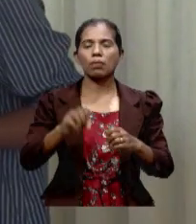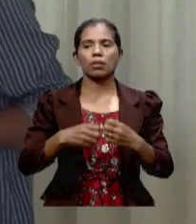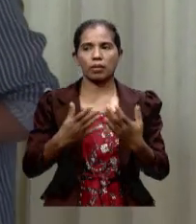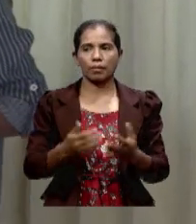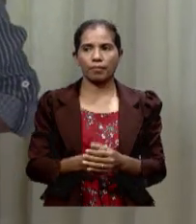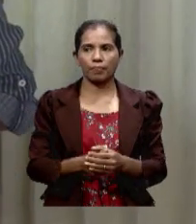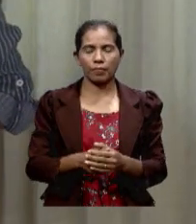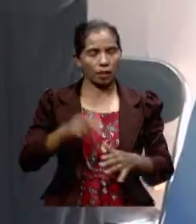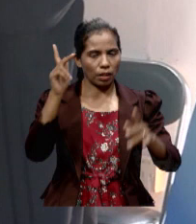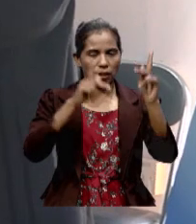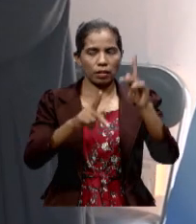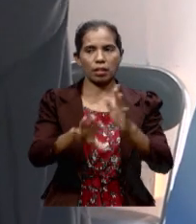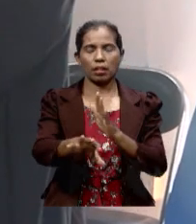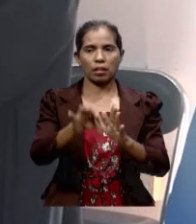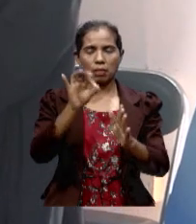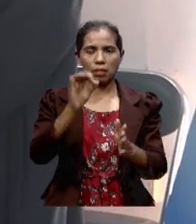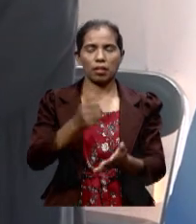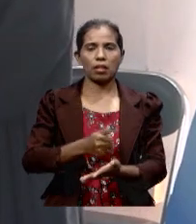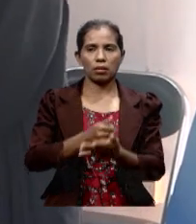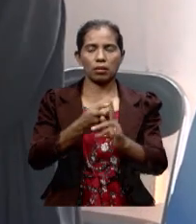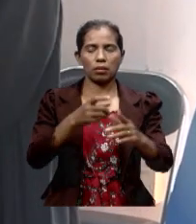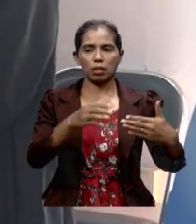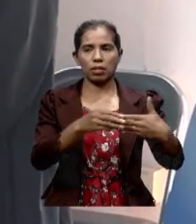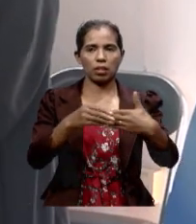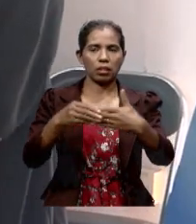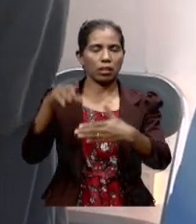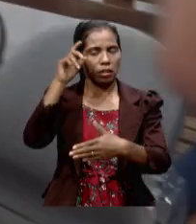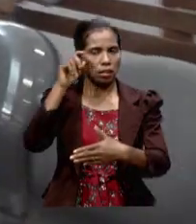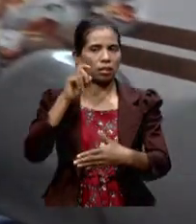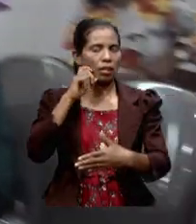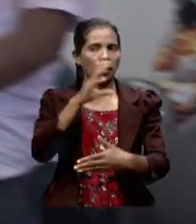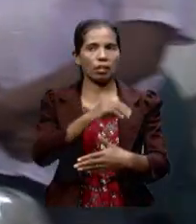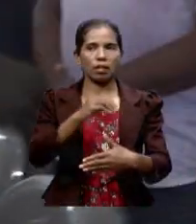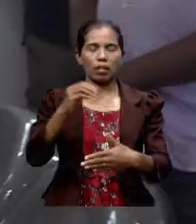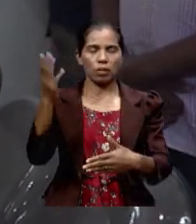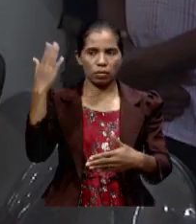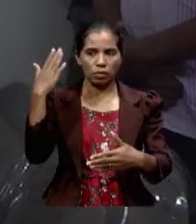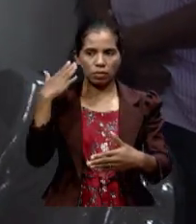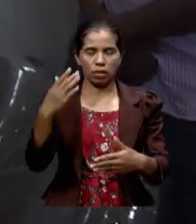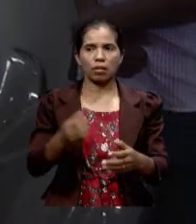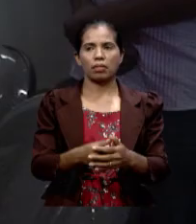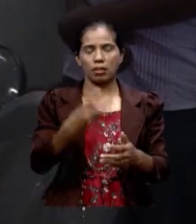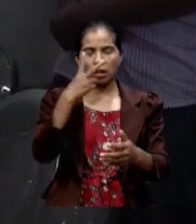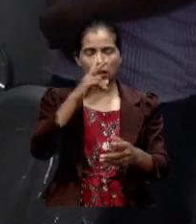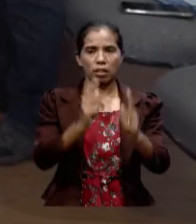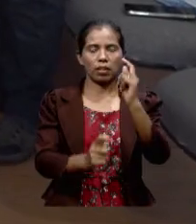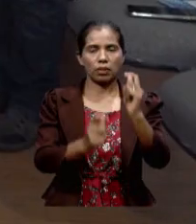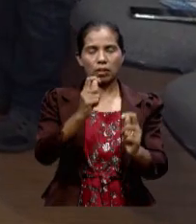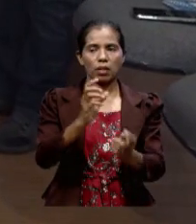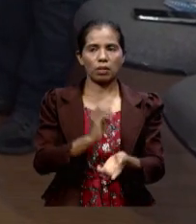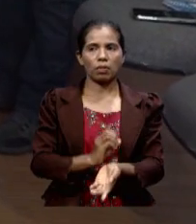caso topohonis né hetan mos atenção no se líder nacional Kairala Sanangusmão né bem antes né saisasin e tribunal distrital